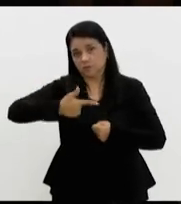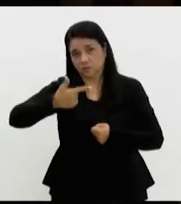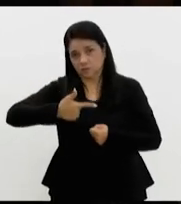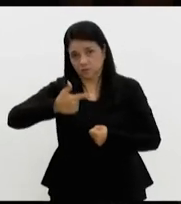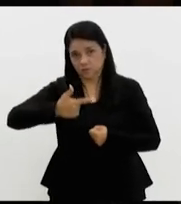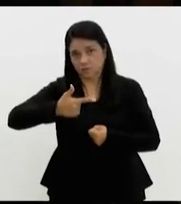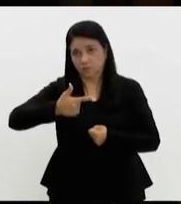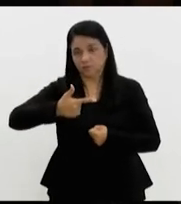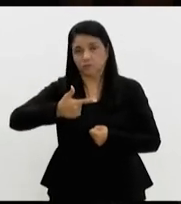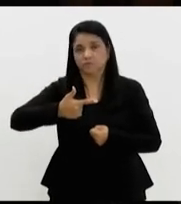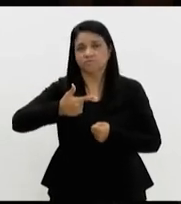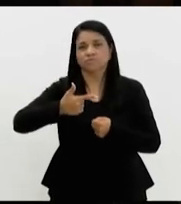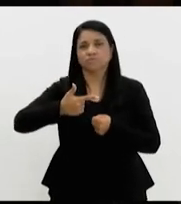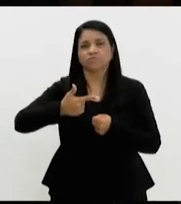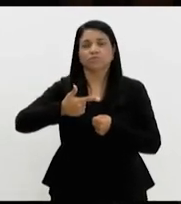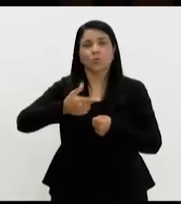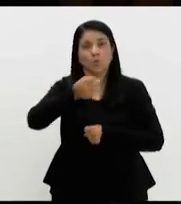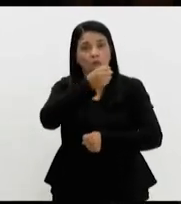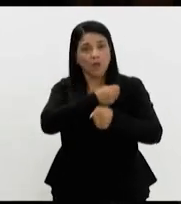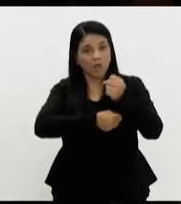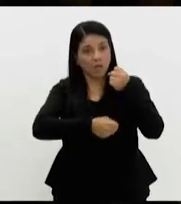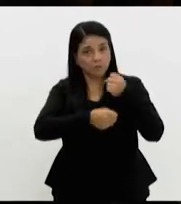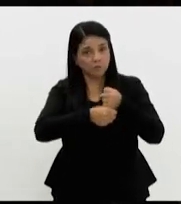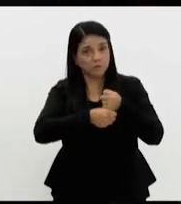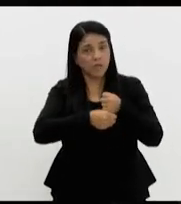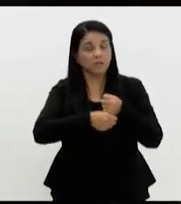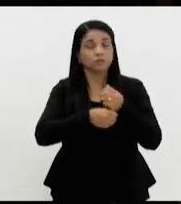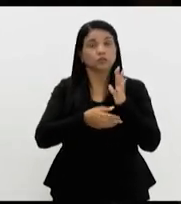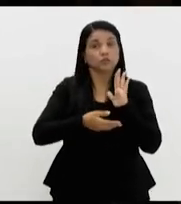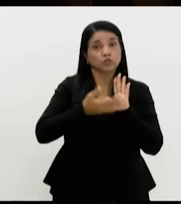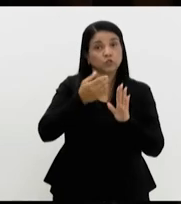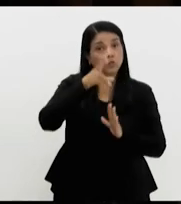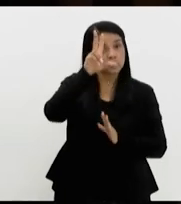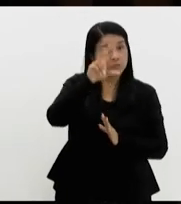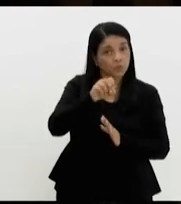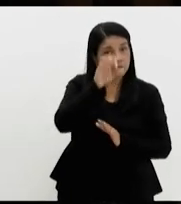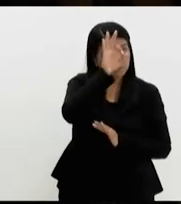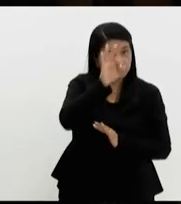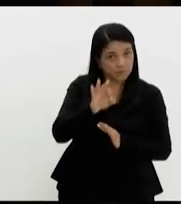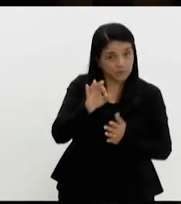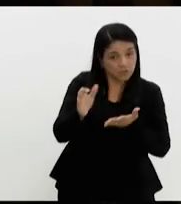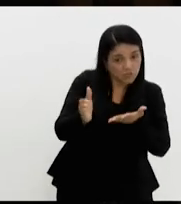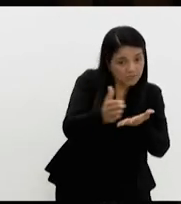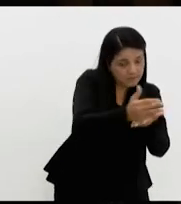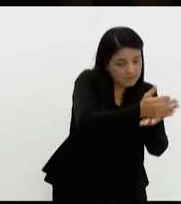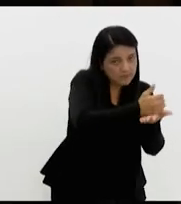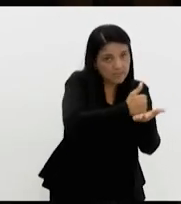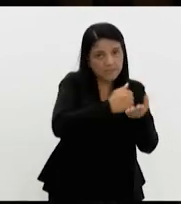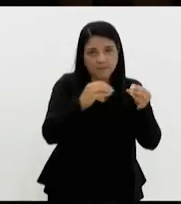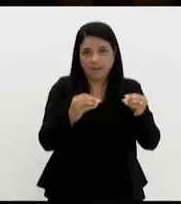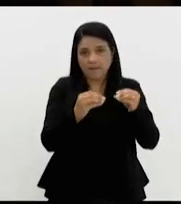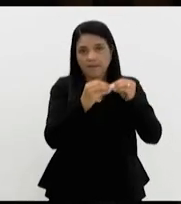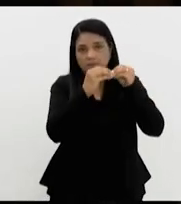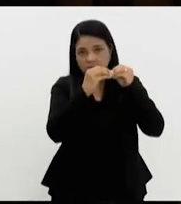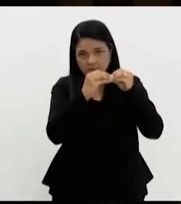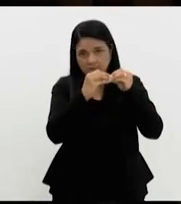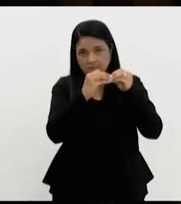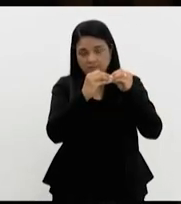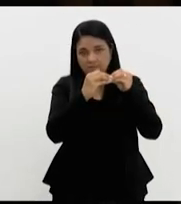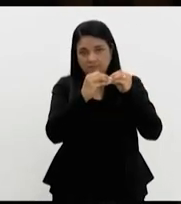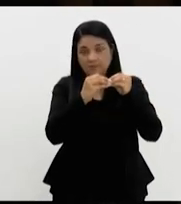lá da vez passada tirou que era só 50% dessas receitas extraordinárias e passou a